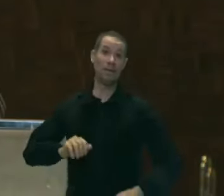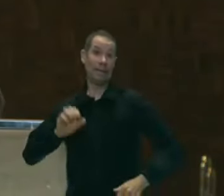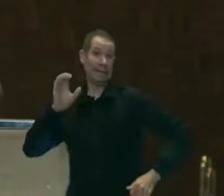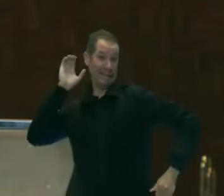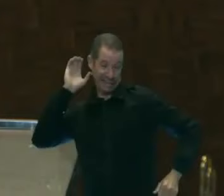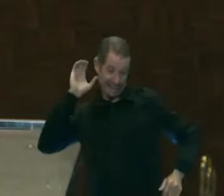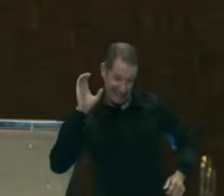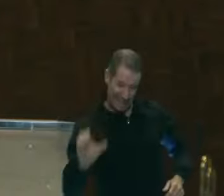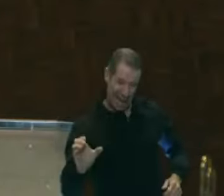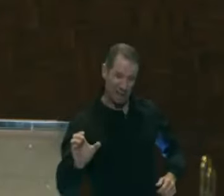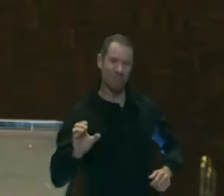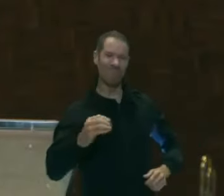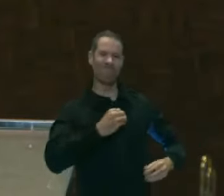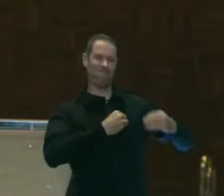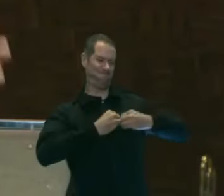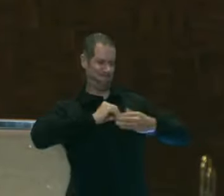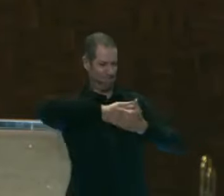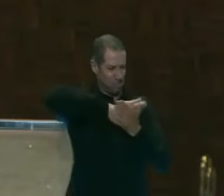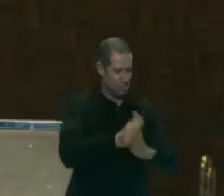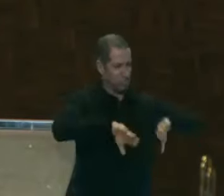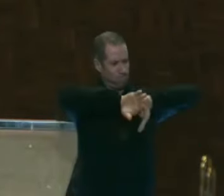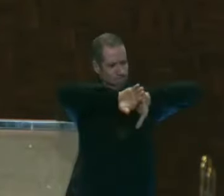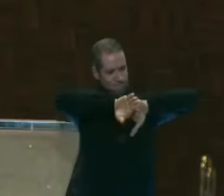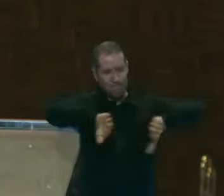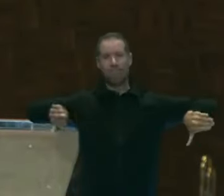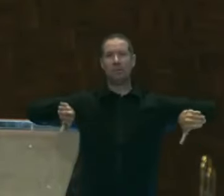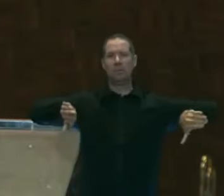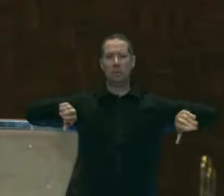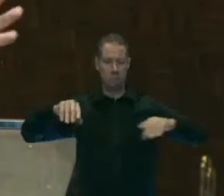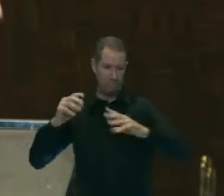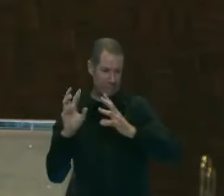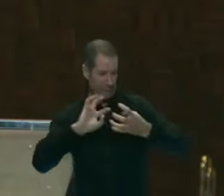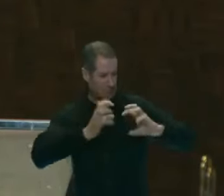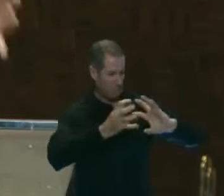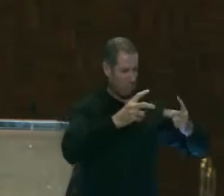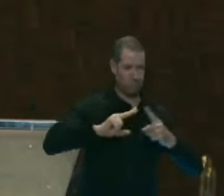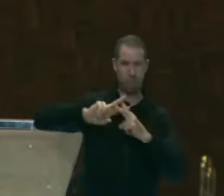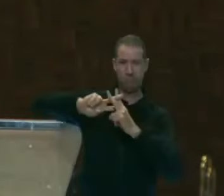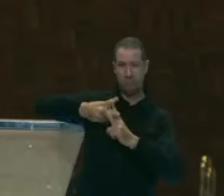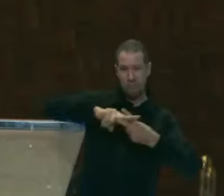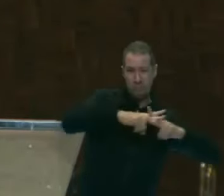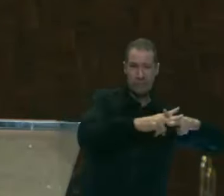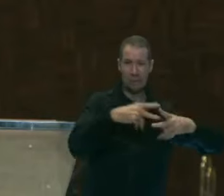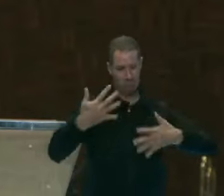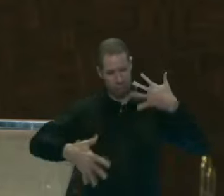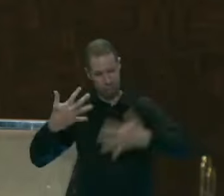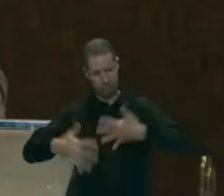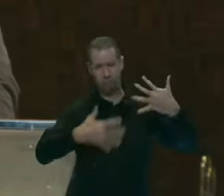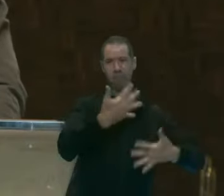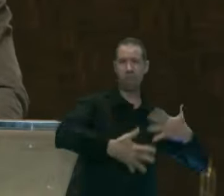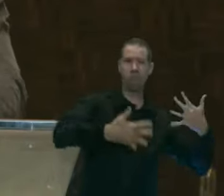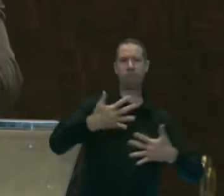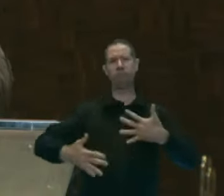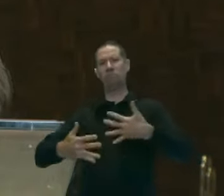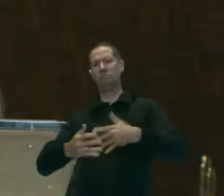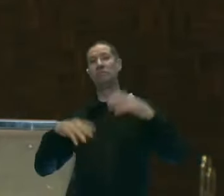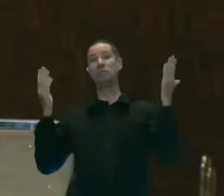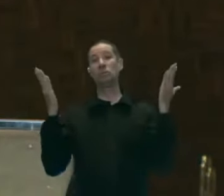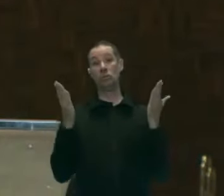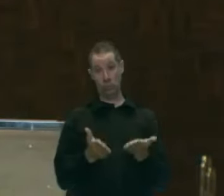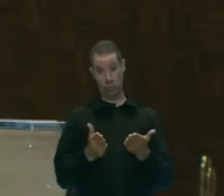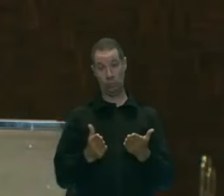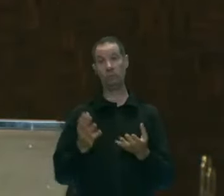há destruição, separação, intriga, briga, confusão. E hoje